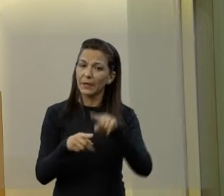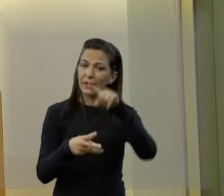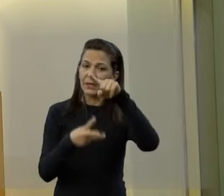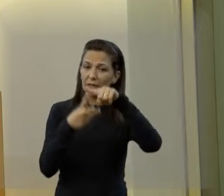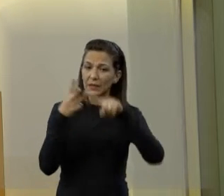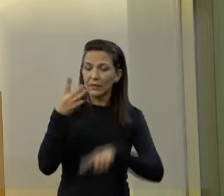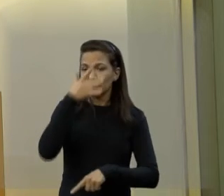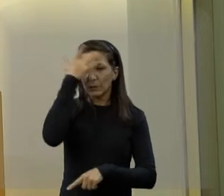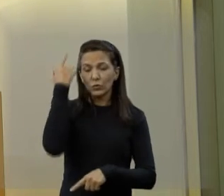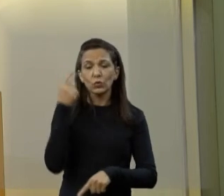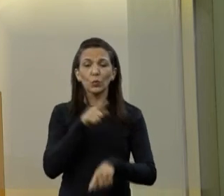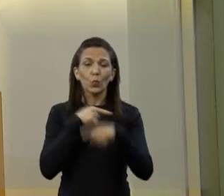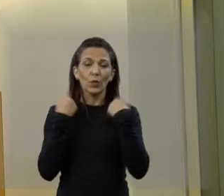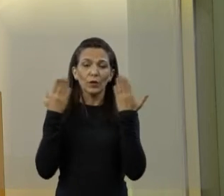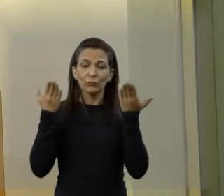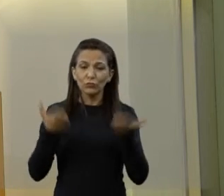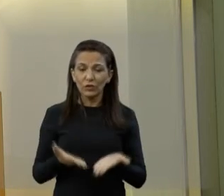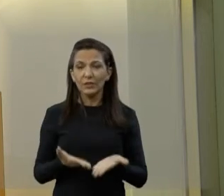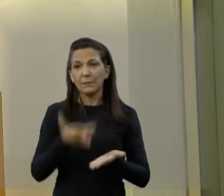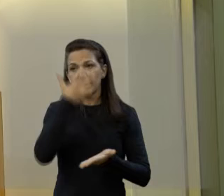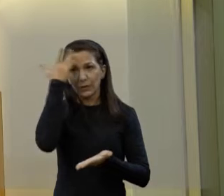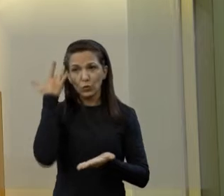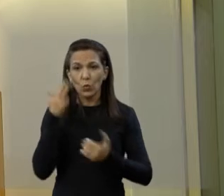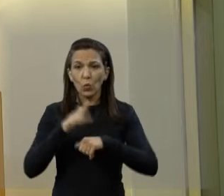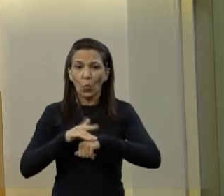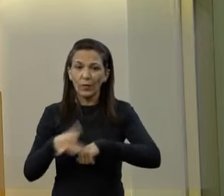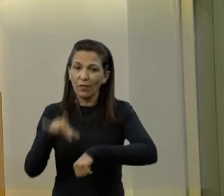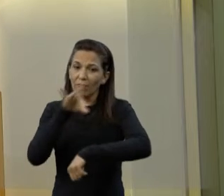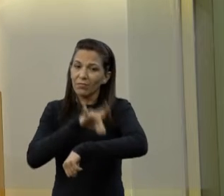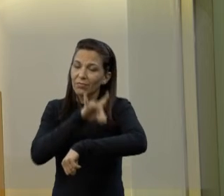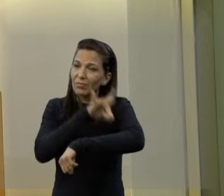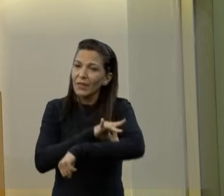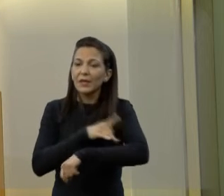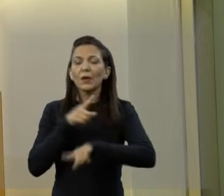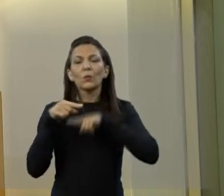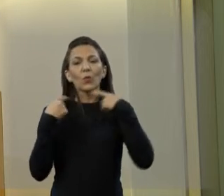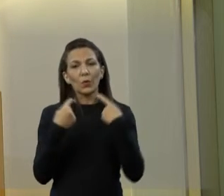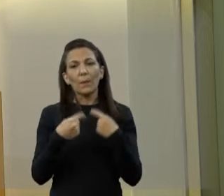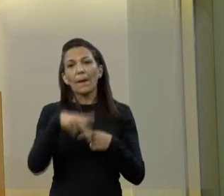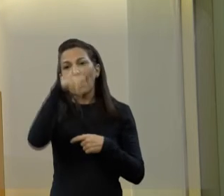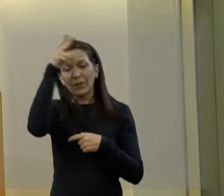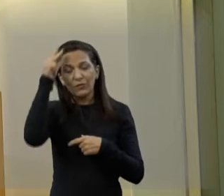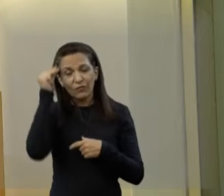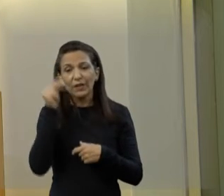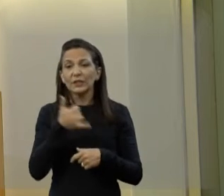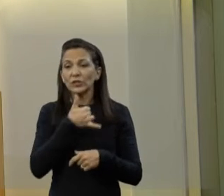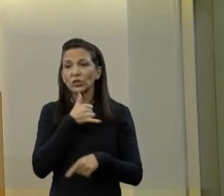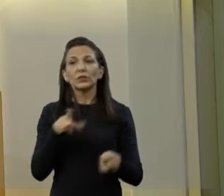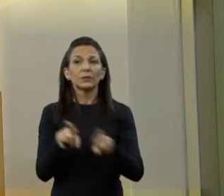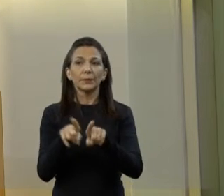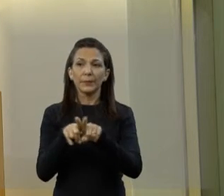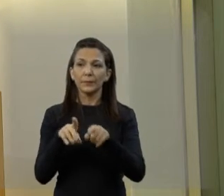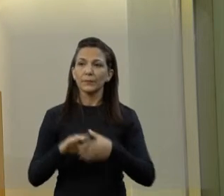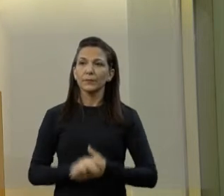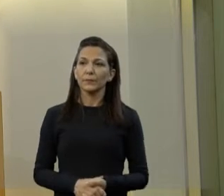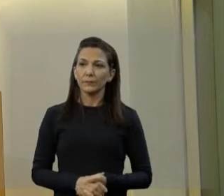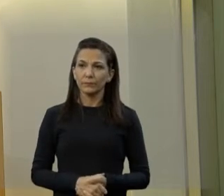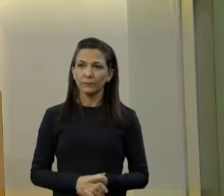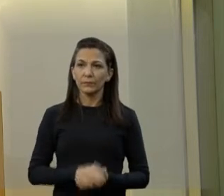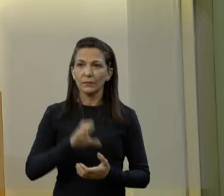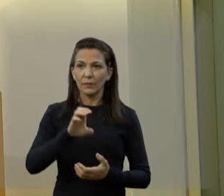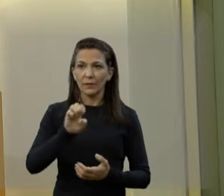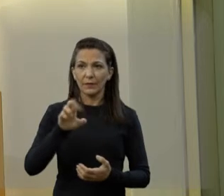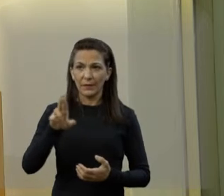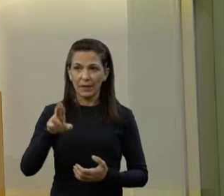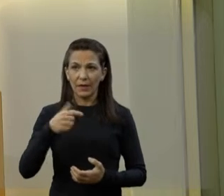três ovos já aconteceram em Araraquara e não a inércia do poder público em relação a isso em relação aos